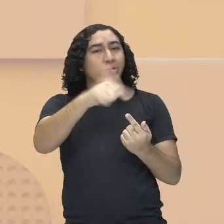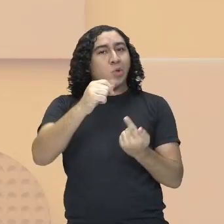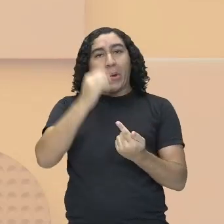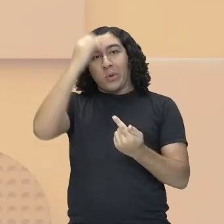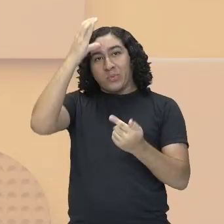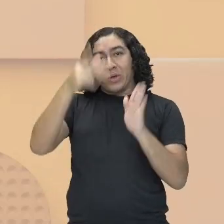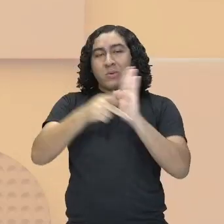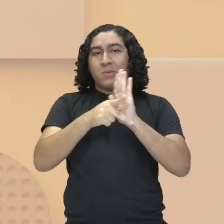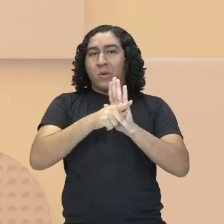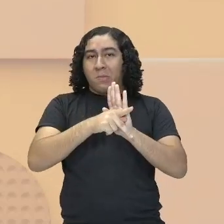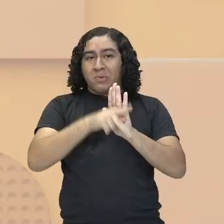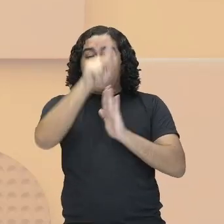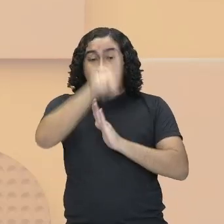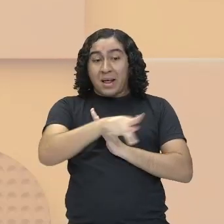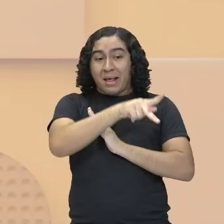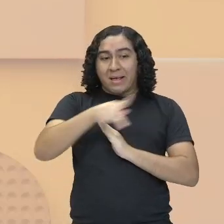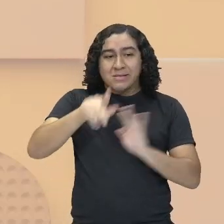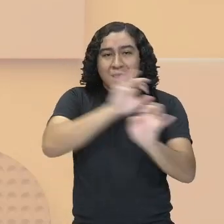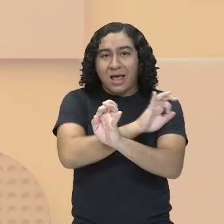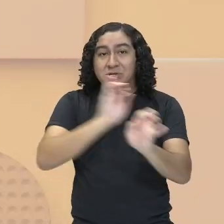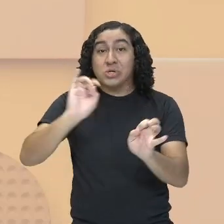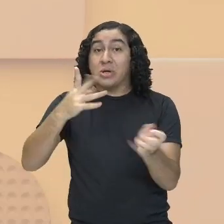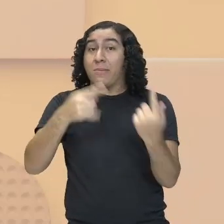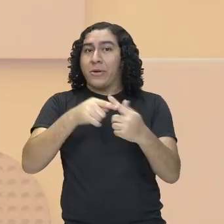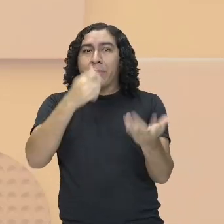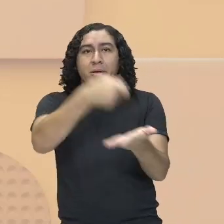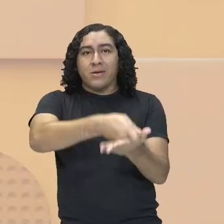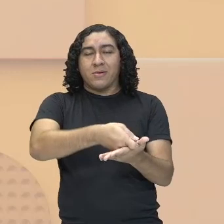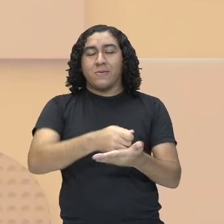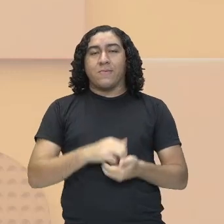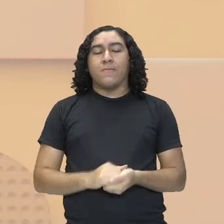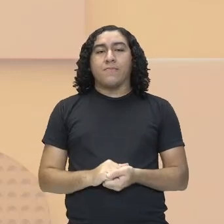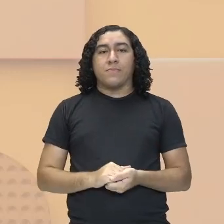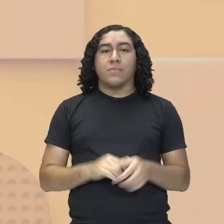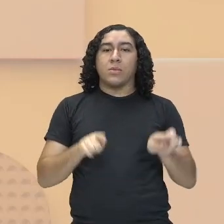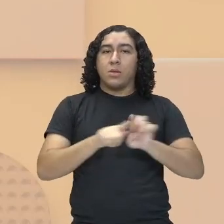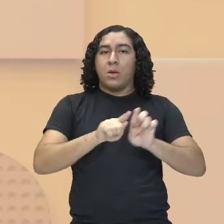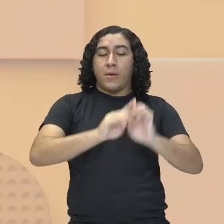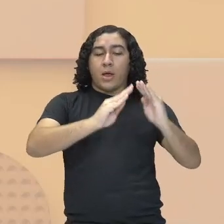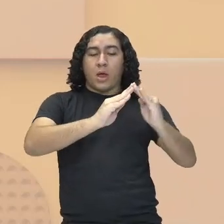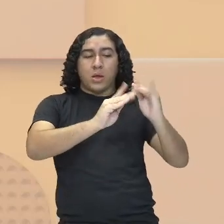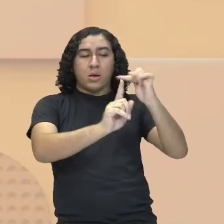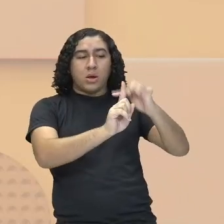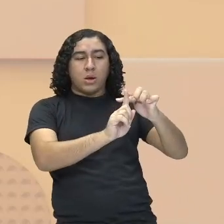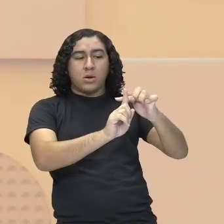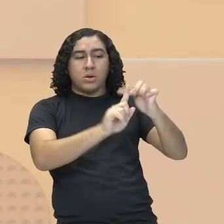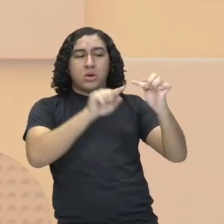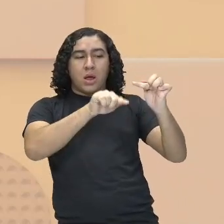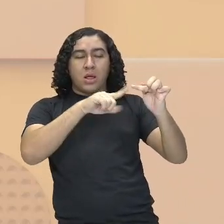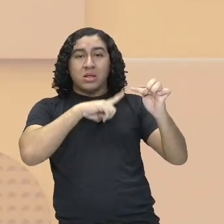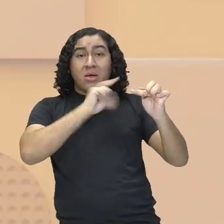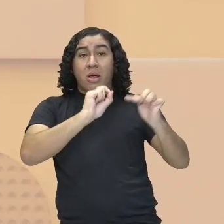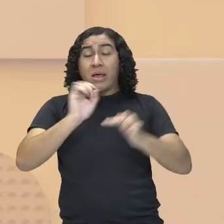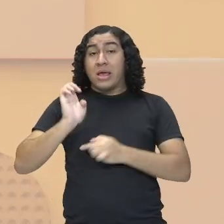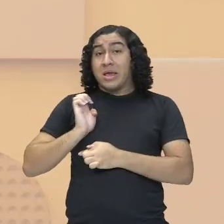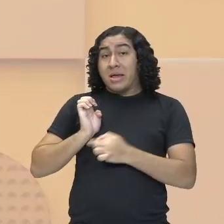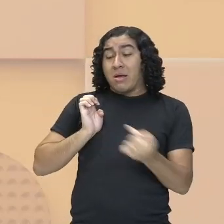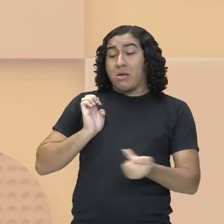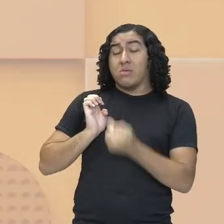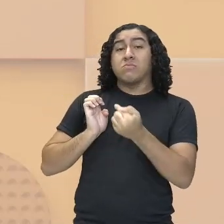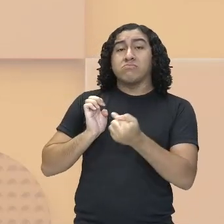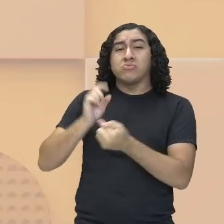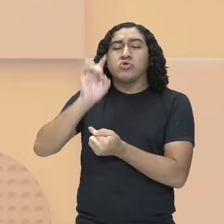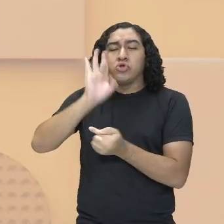aquela função. E ainda havia a questão de a própria igreja estar envolvida no luxo. E acabava ali